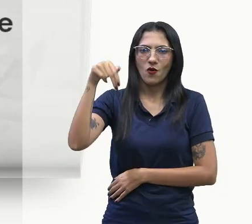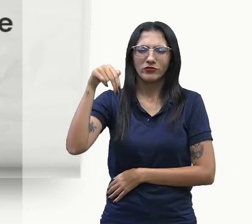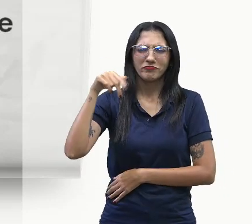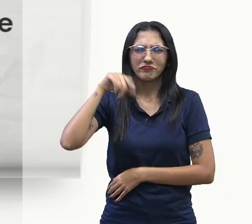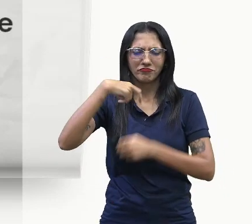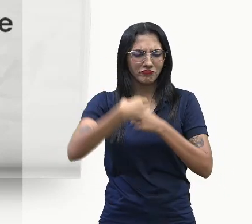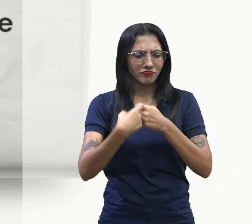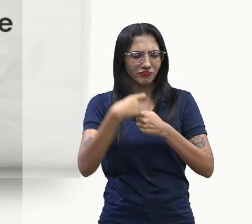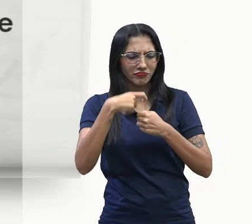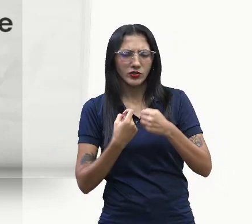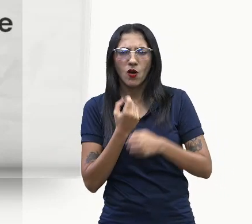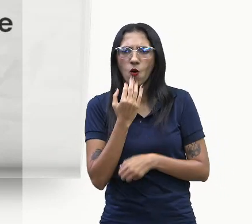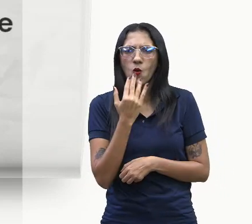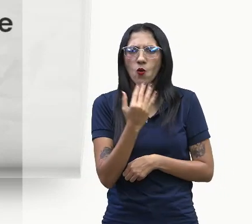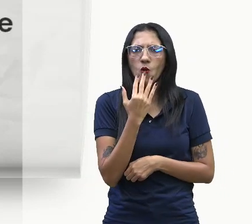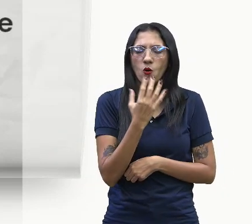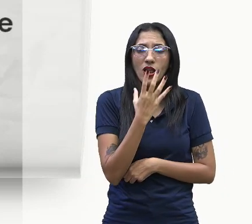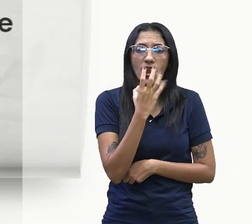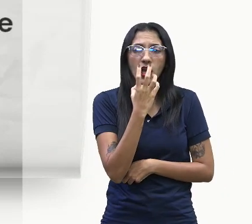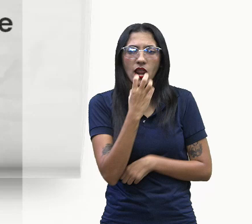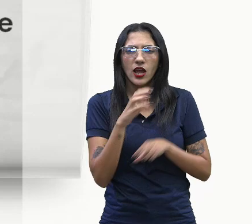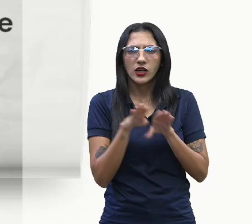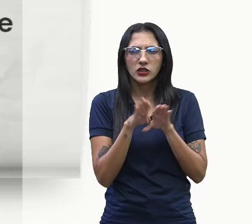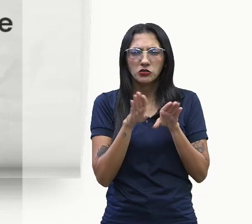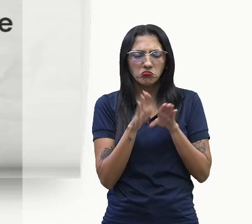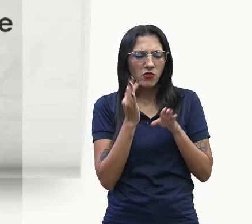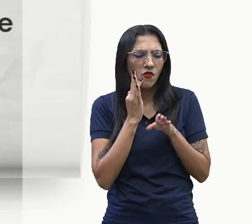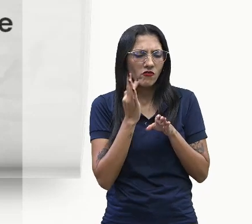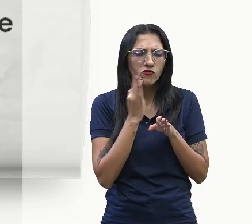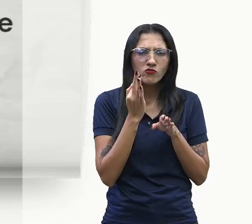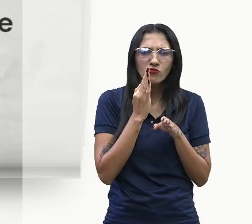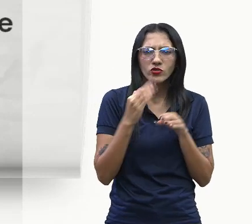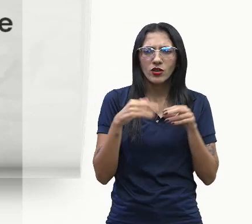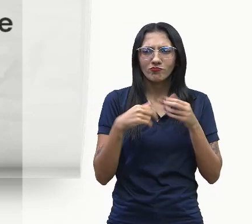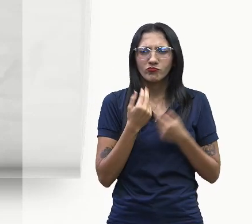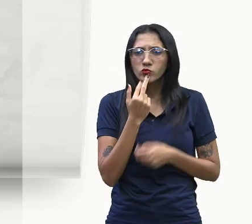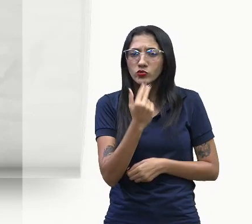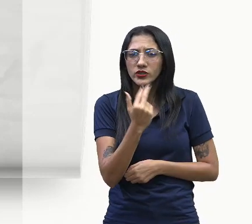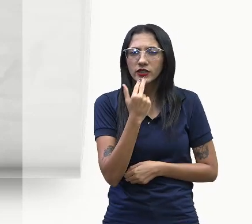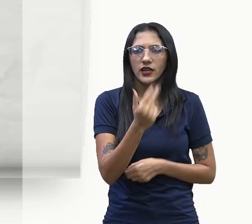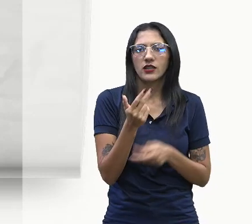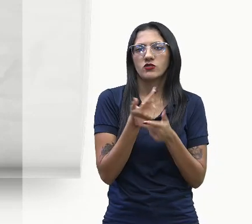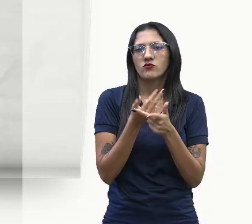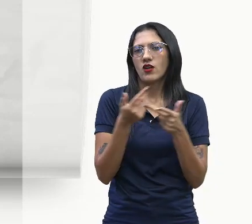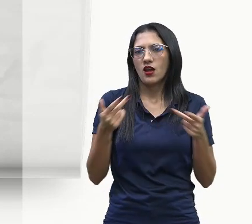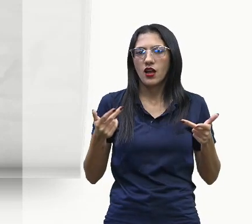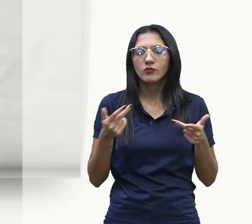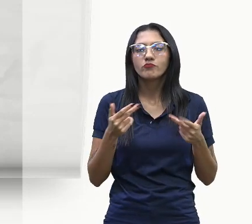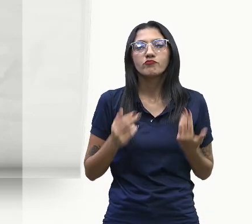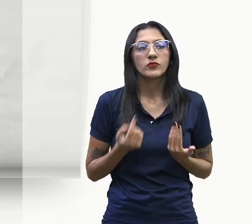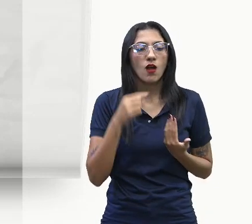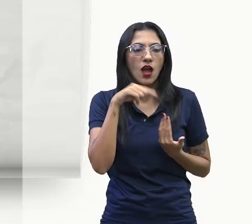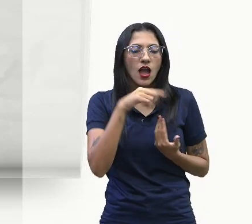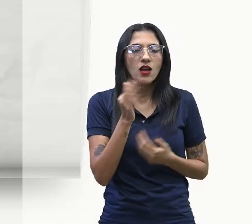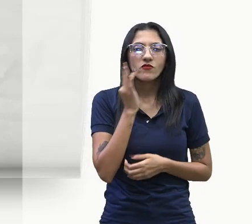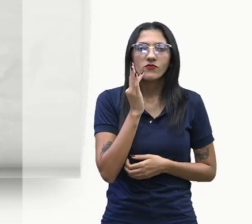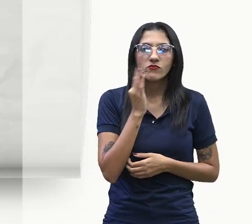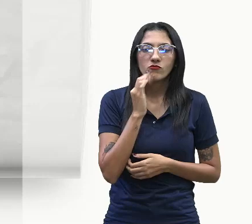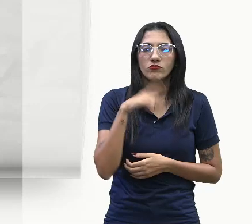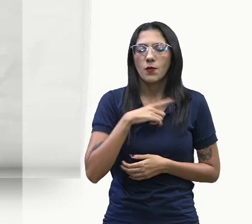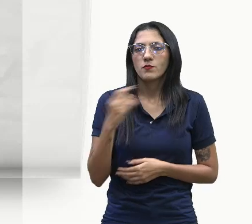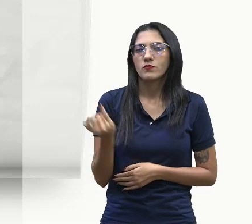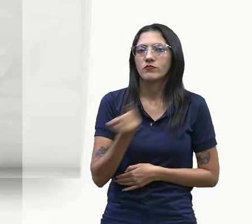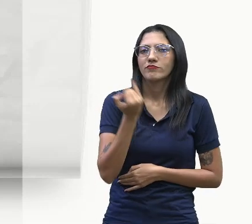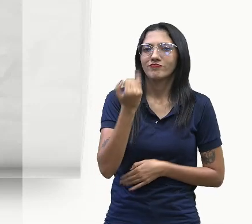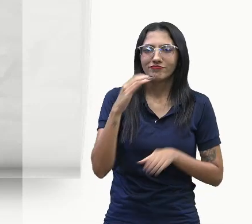casca alaranjada e polpa rica em nutrientes, o tucumã tem um papel essencial